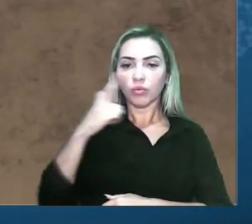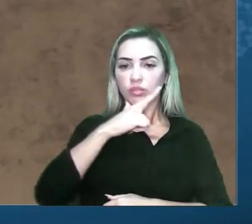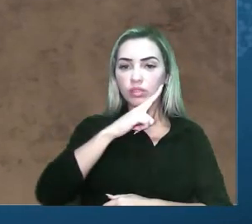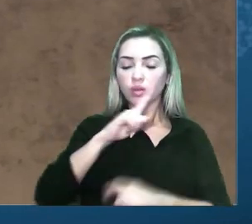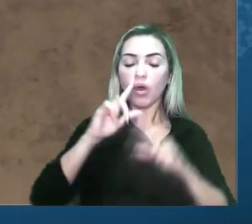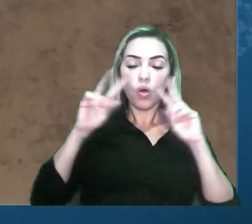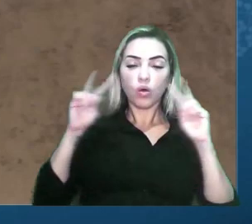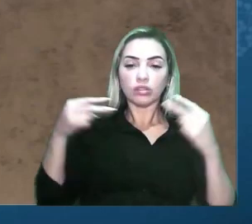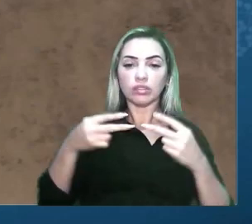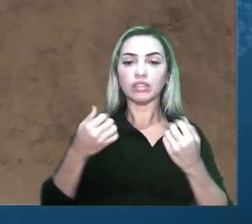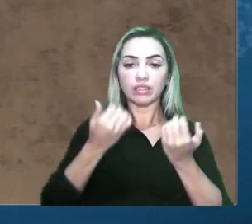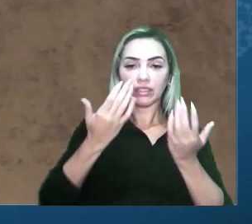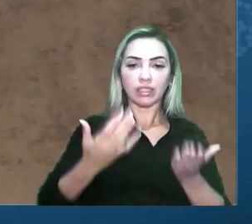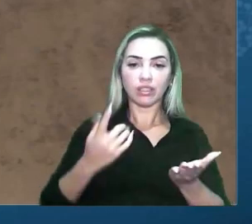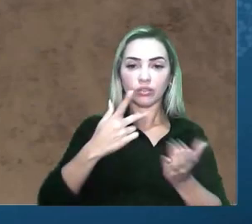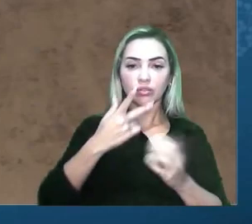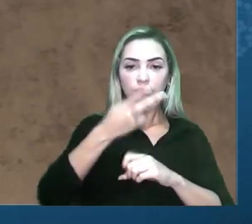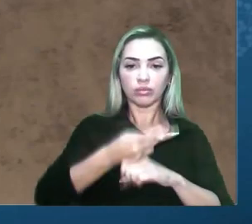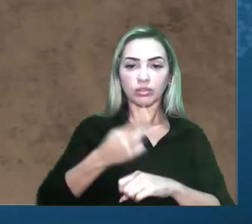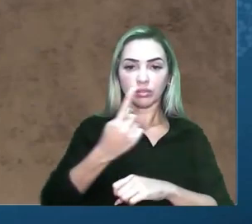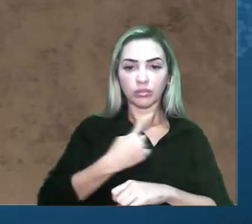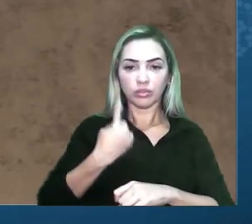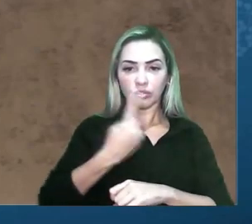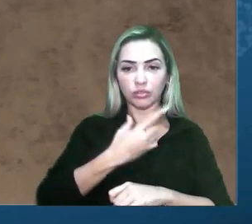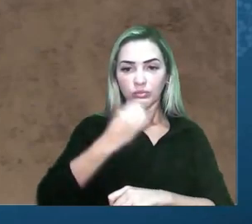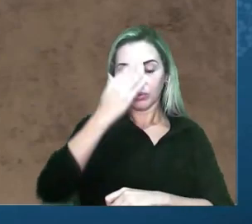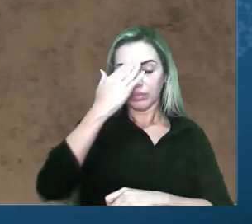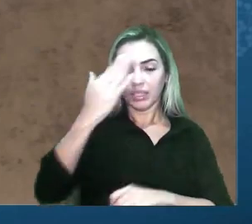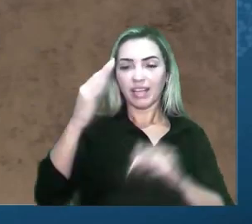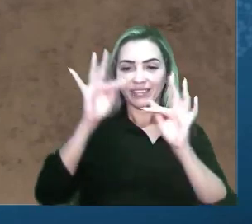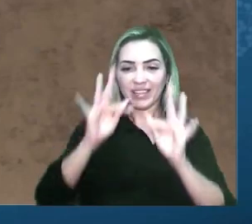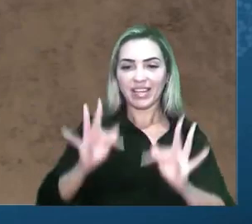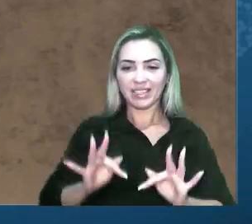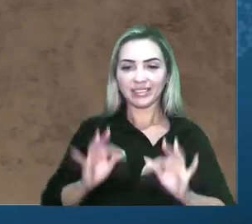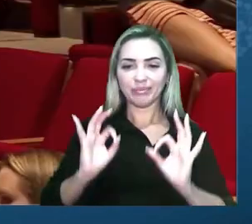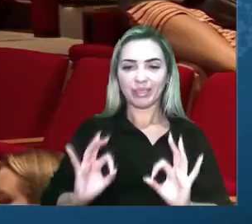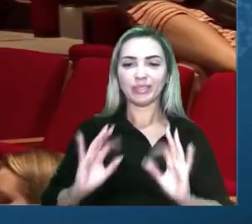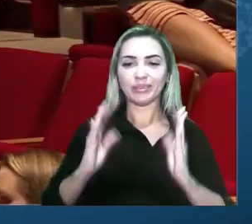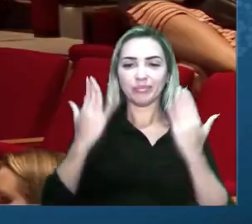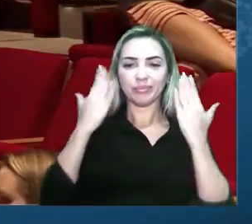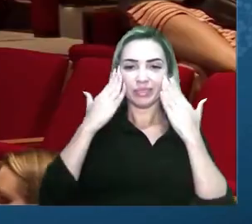e dado esse prêmio para a gente. Estou muito feliz mesmo. Obrigada.